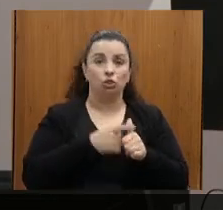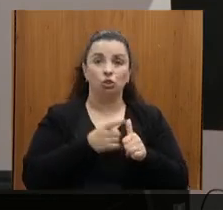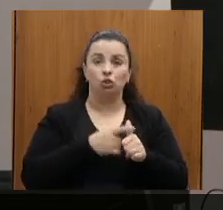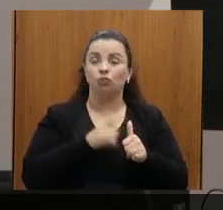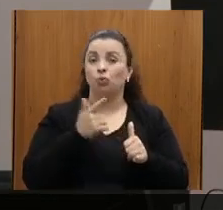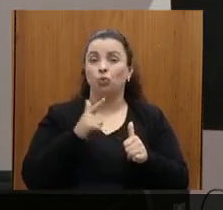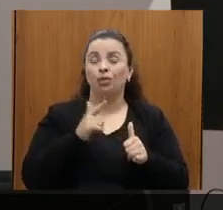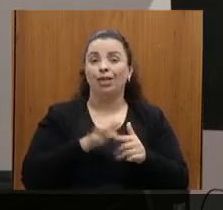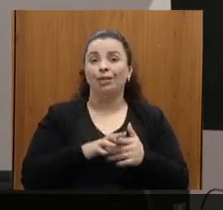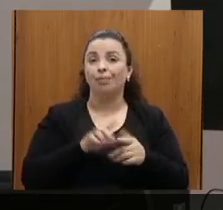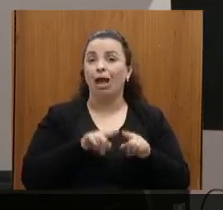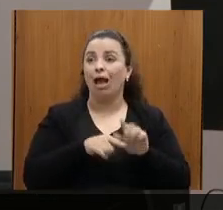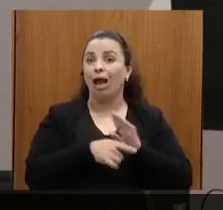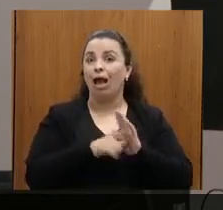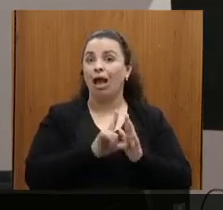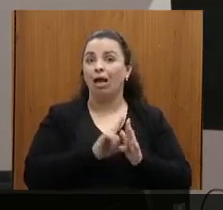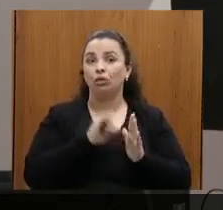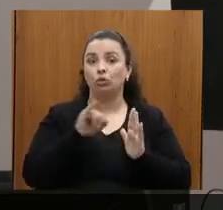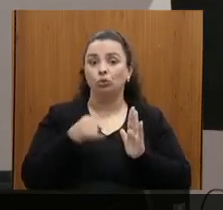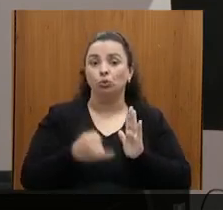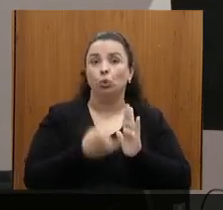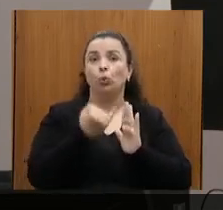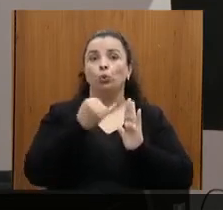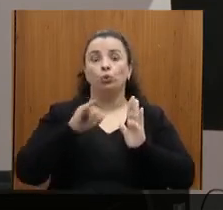juros para ele poder sobreviver.